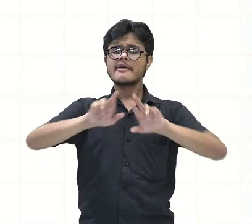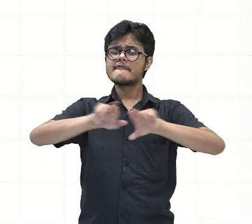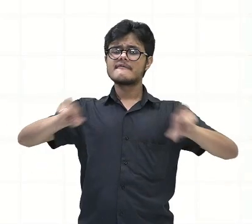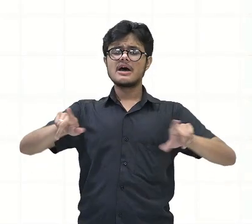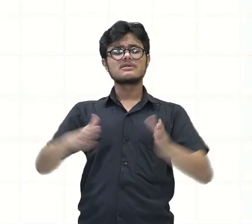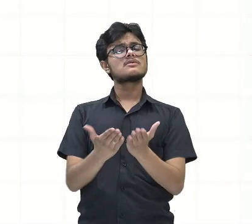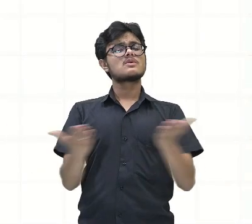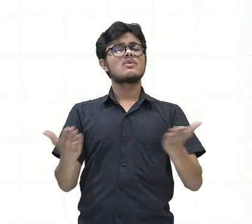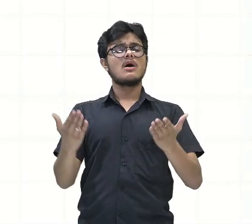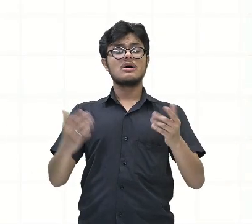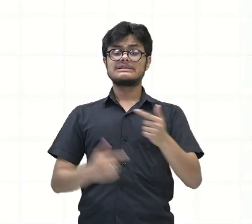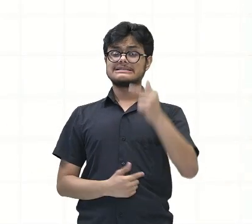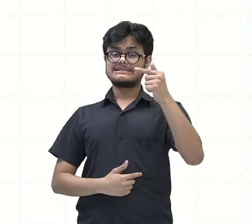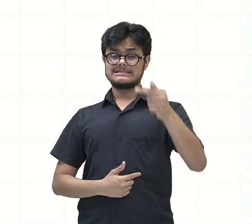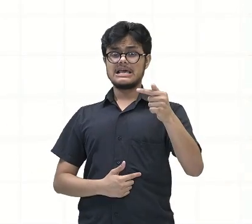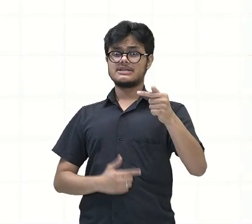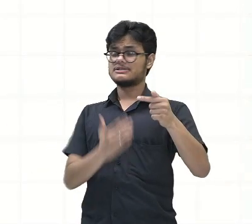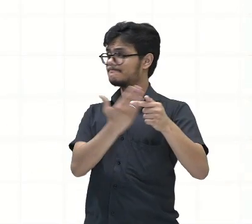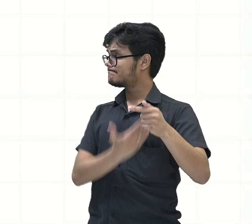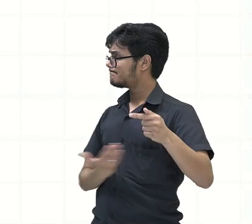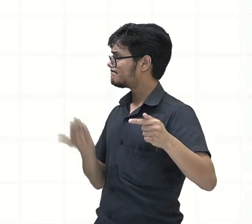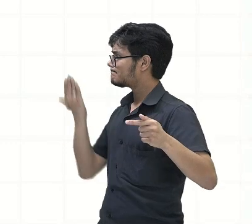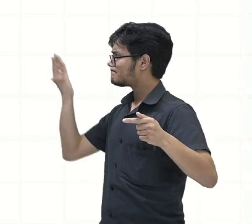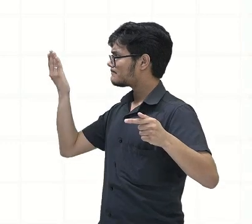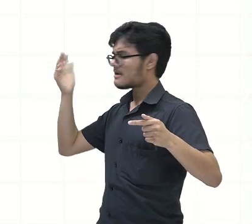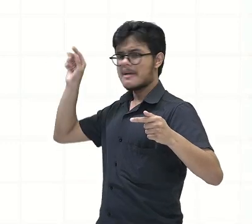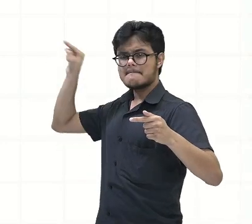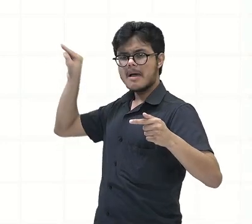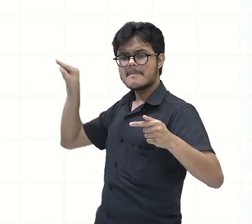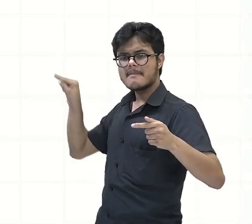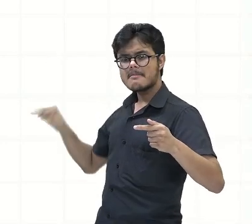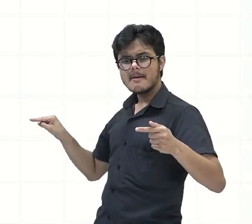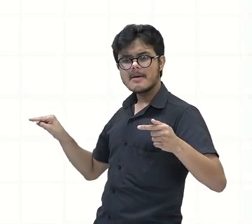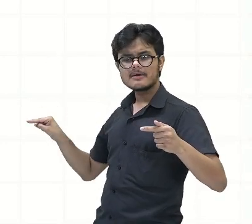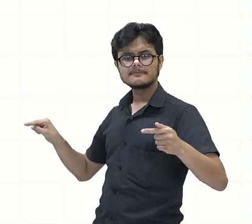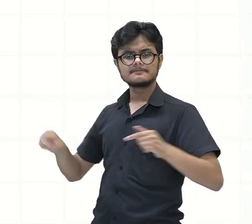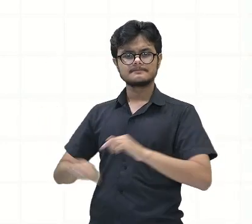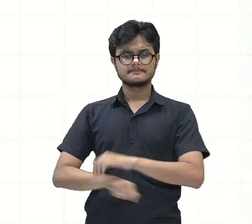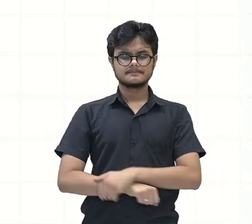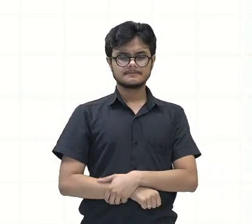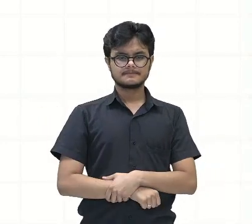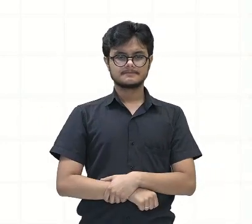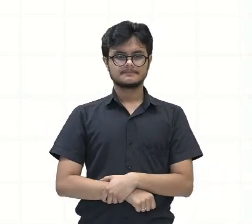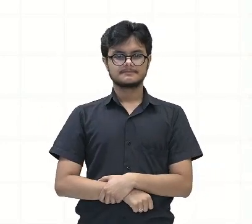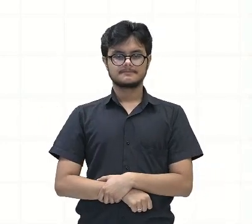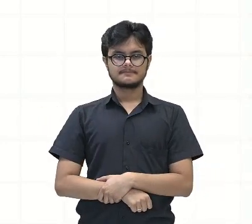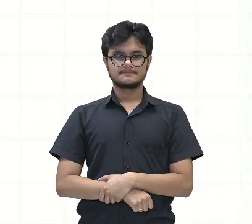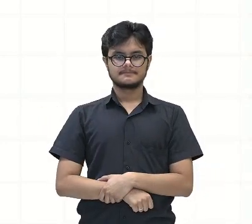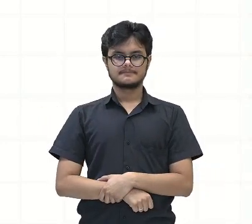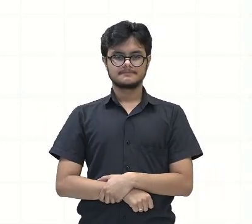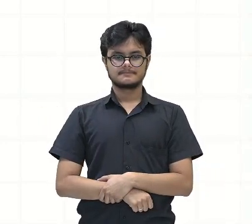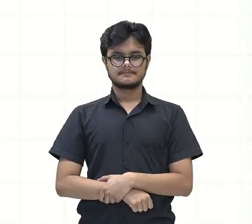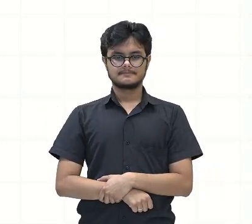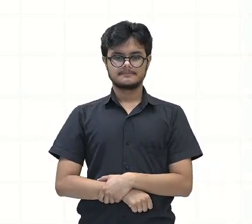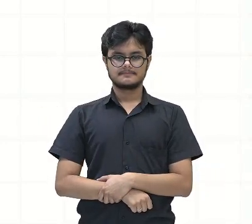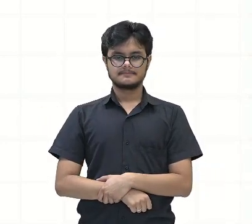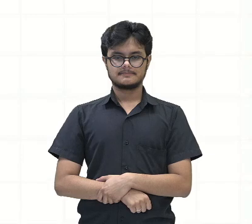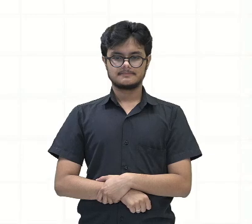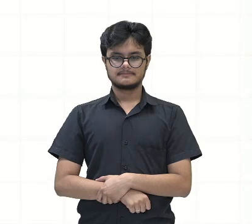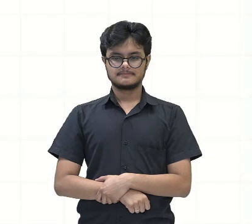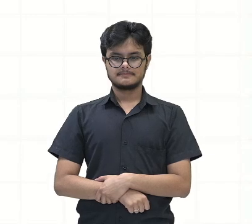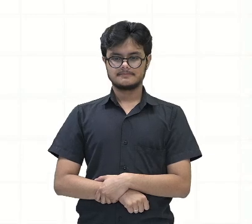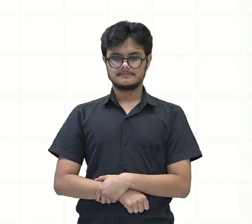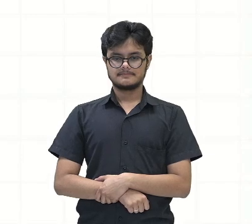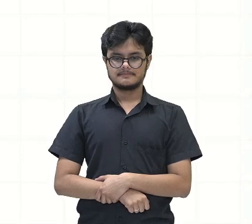temos as 7 subunidades do relevo amazônico: a depressão da Amazônia Ocidental, a depressão norte-amazônica, a